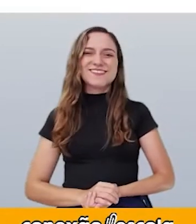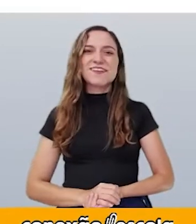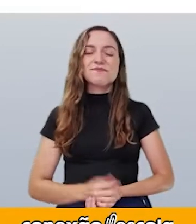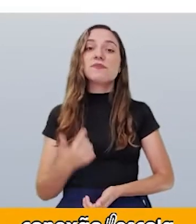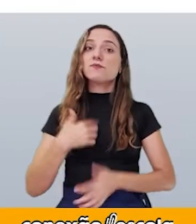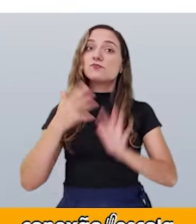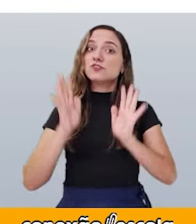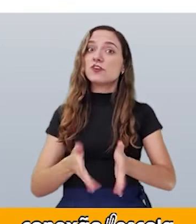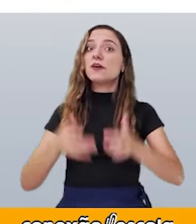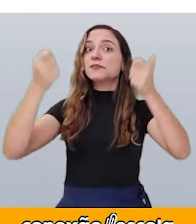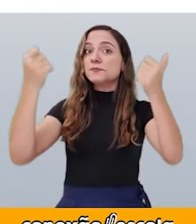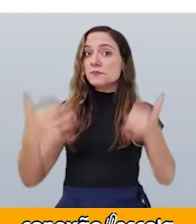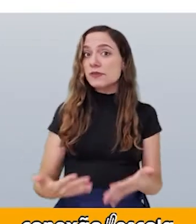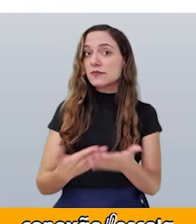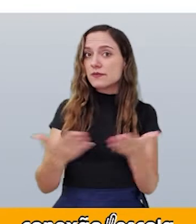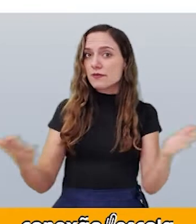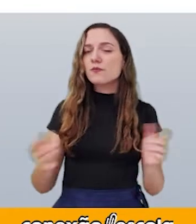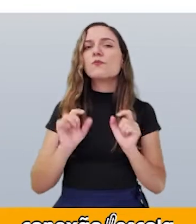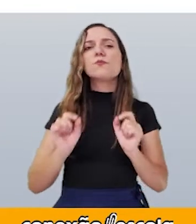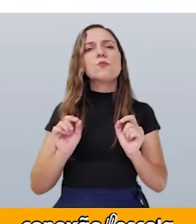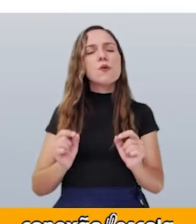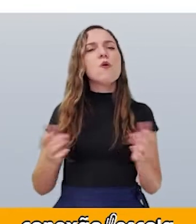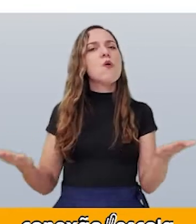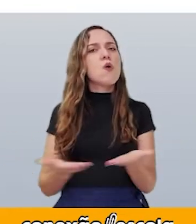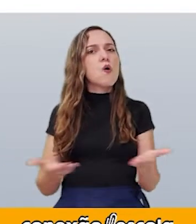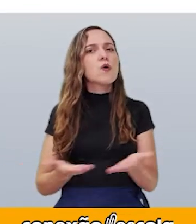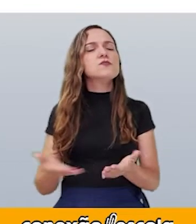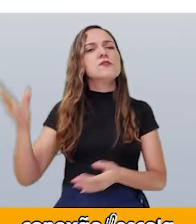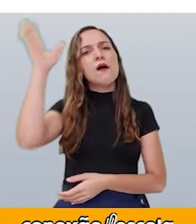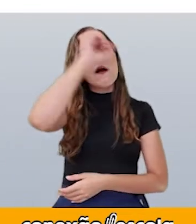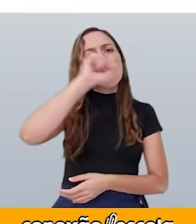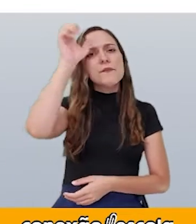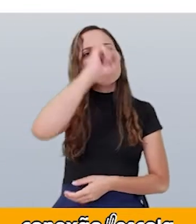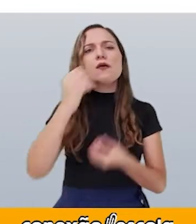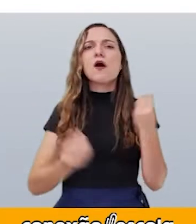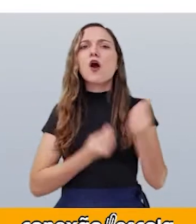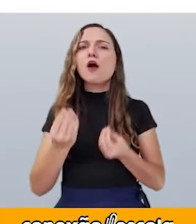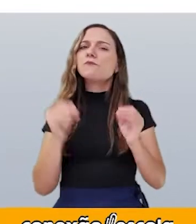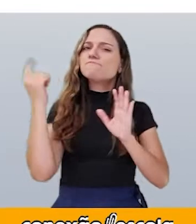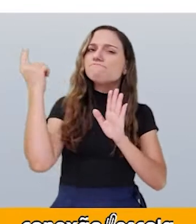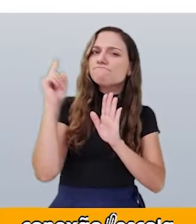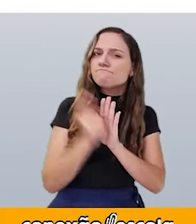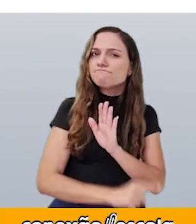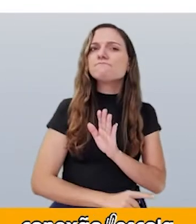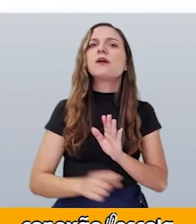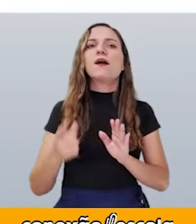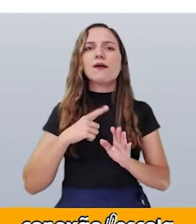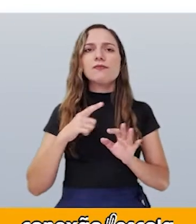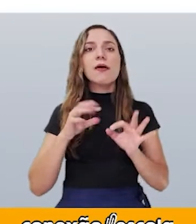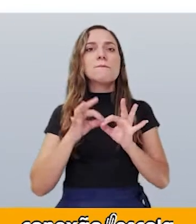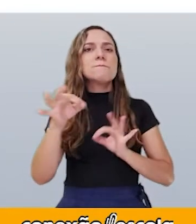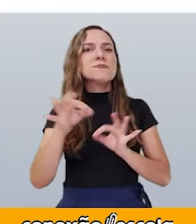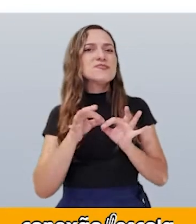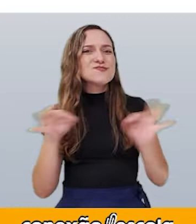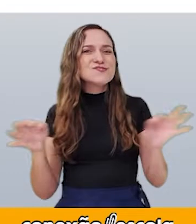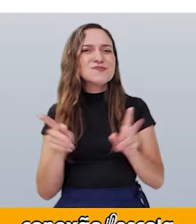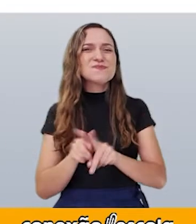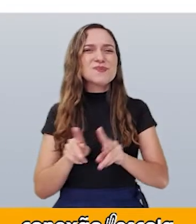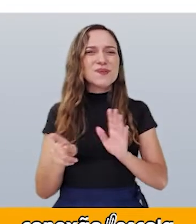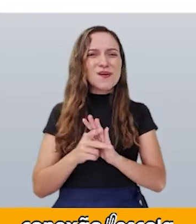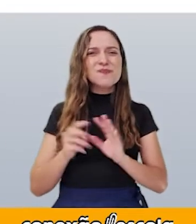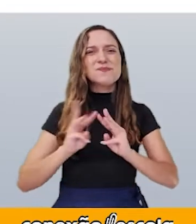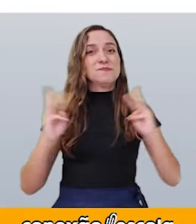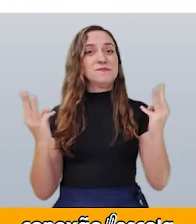Como eu já disse para vocês, hoje vamos estudar um pouquinho mais a fundo as medidas de massa e